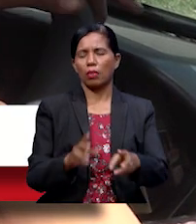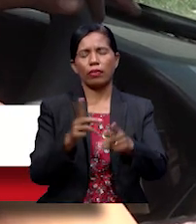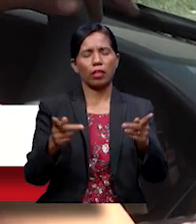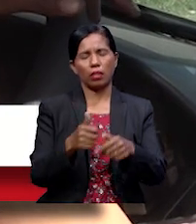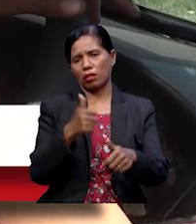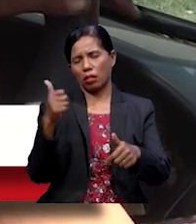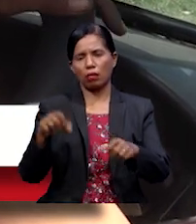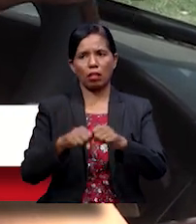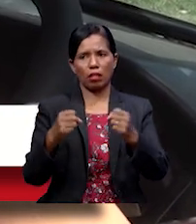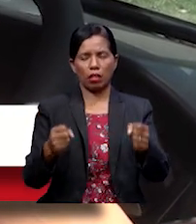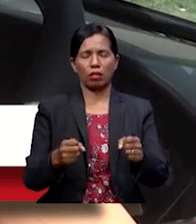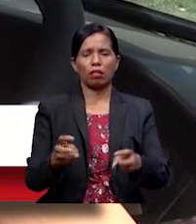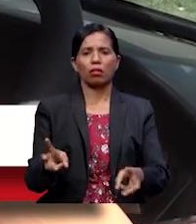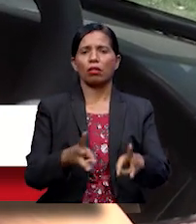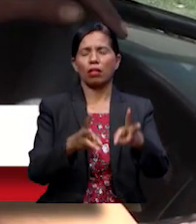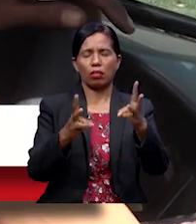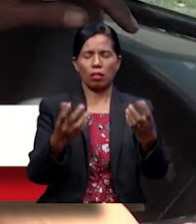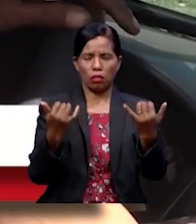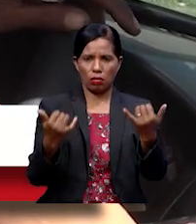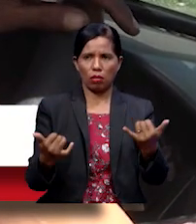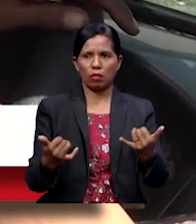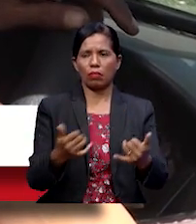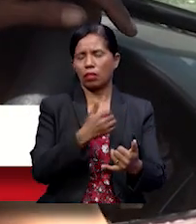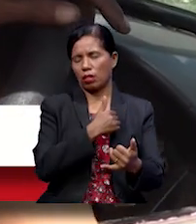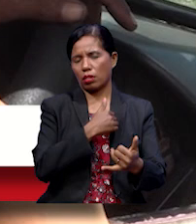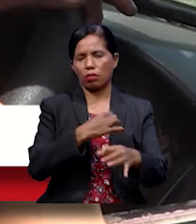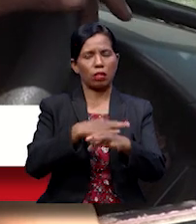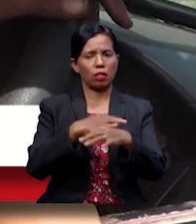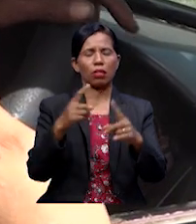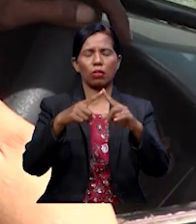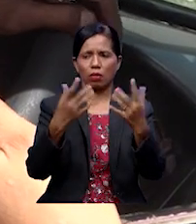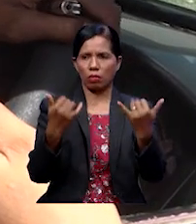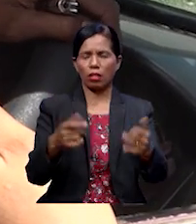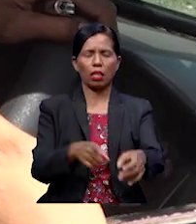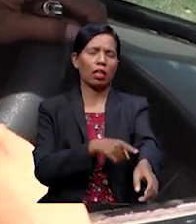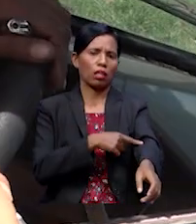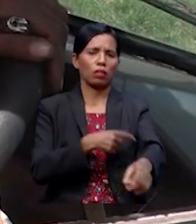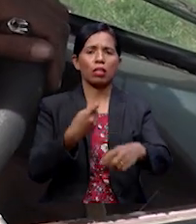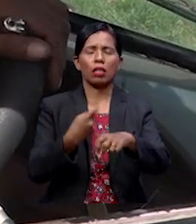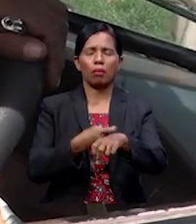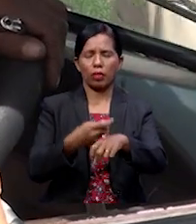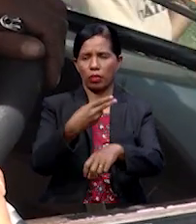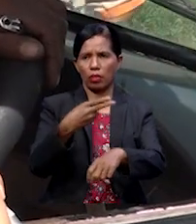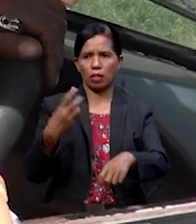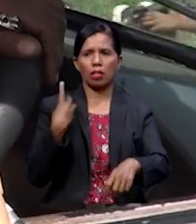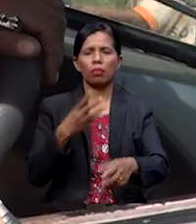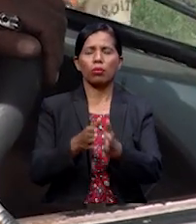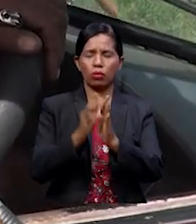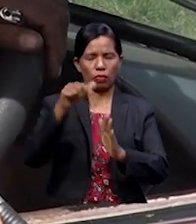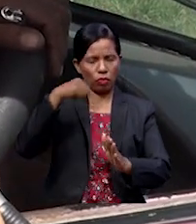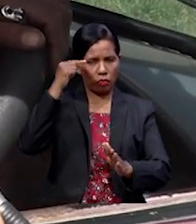am tujune mok dalan uluk bapa ne tempu ne sida ko dia to agora ne clear tane bapa ne tempu kada ami akara kusu